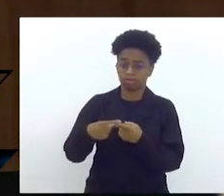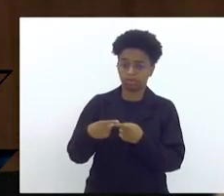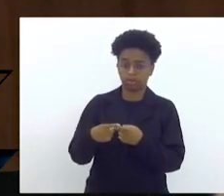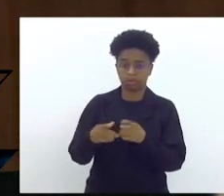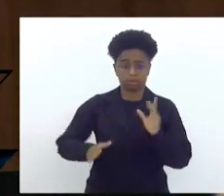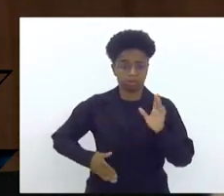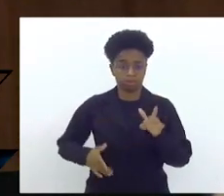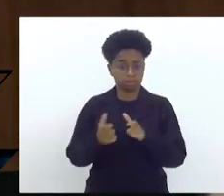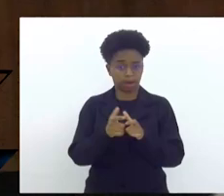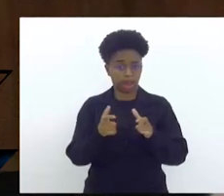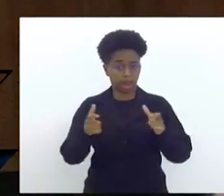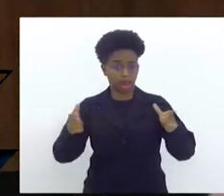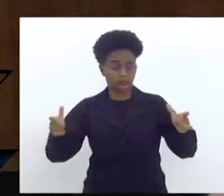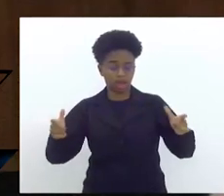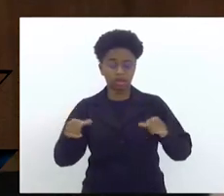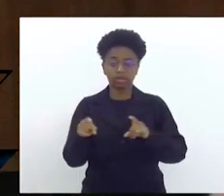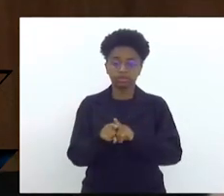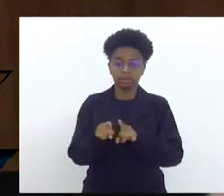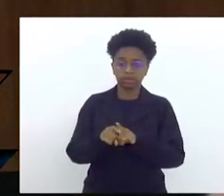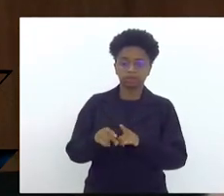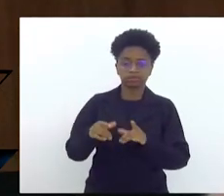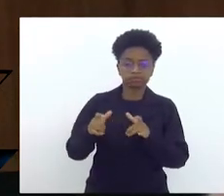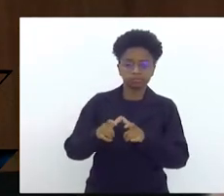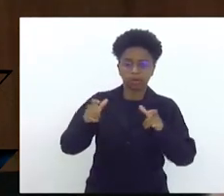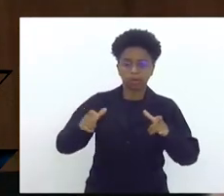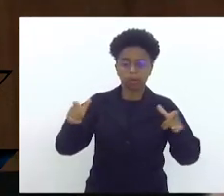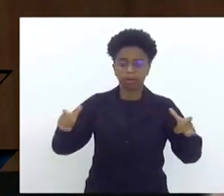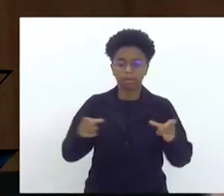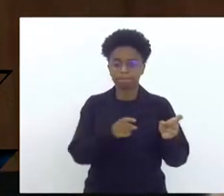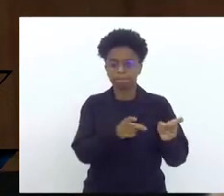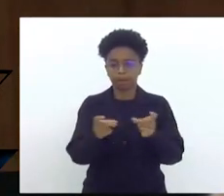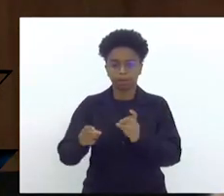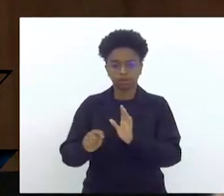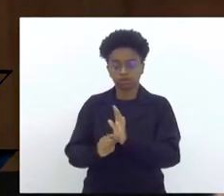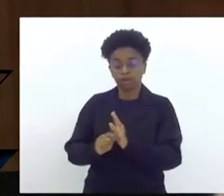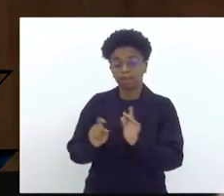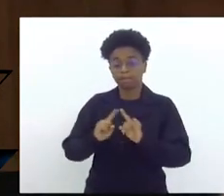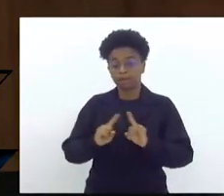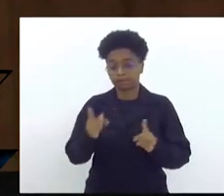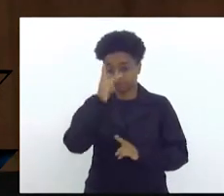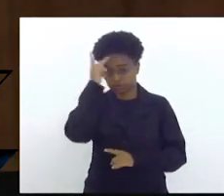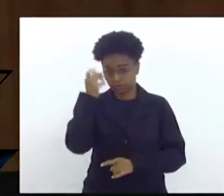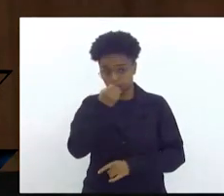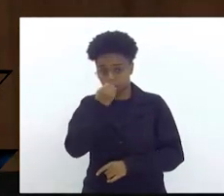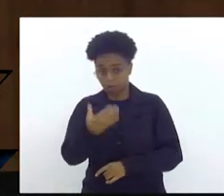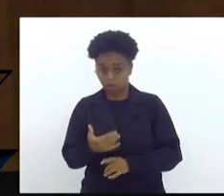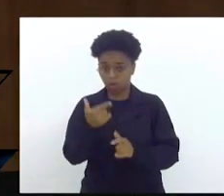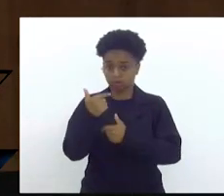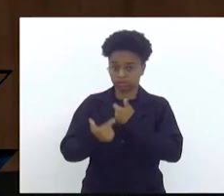avançando cada vez mais o tráfico crescendo e o cidadão de bem trabalhador